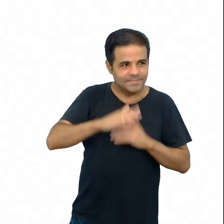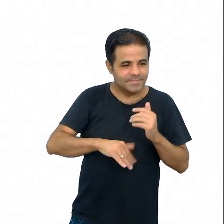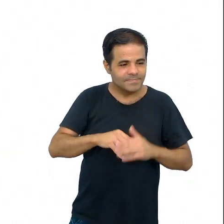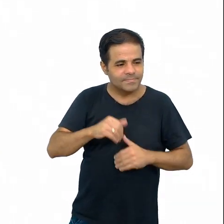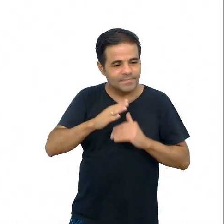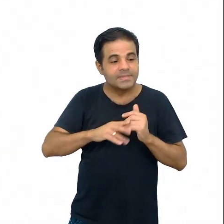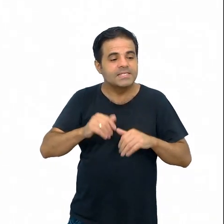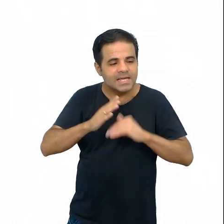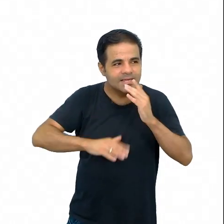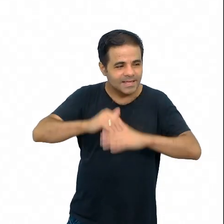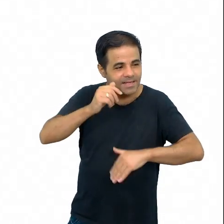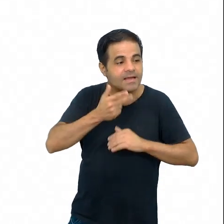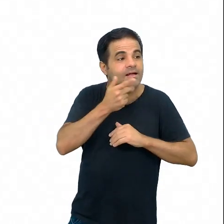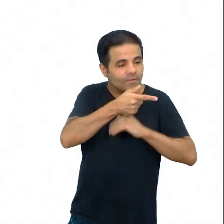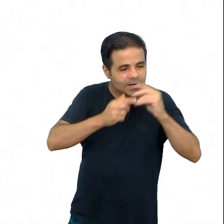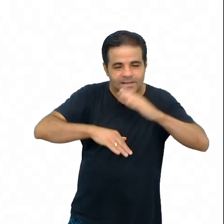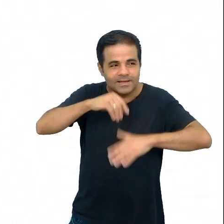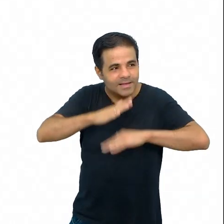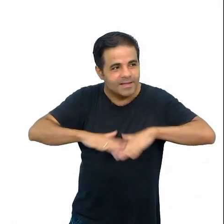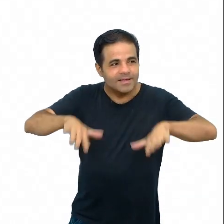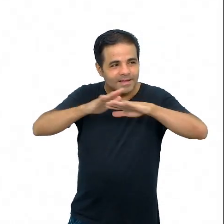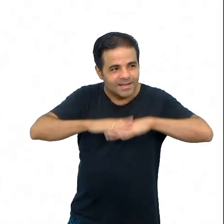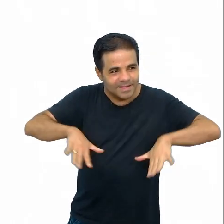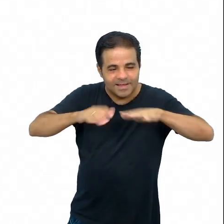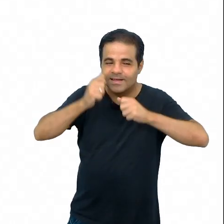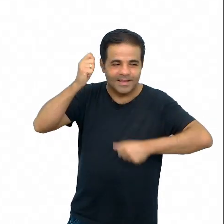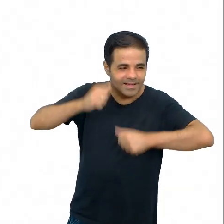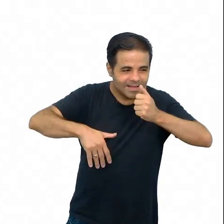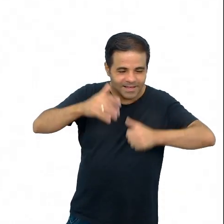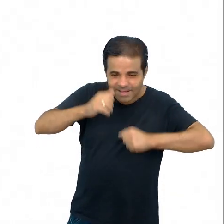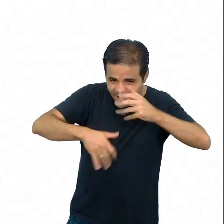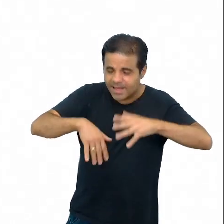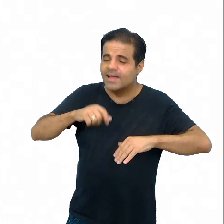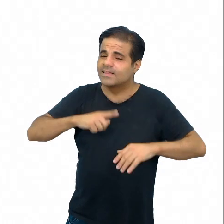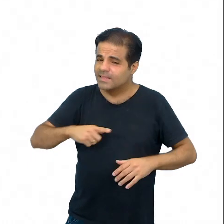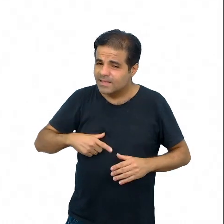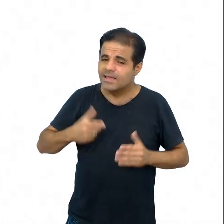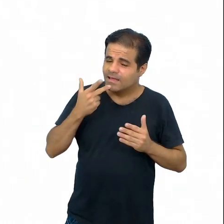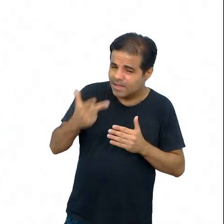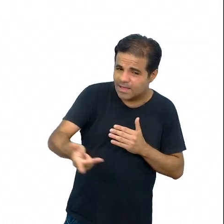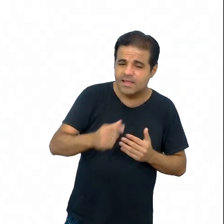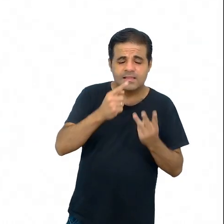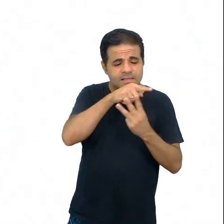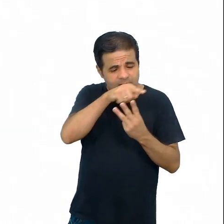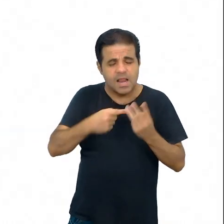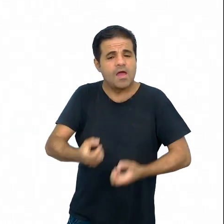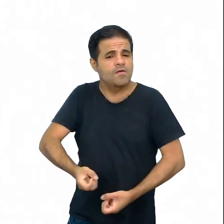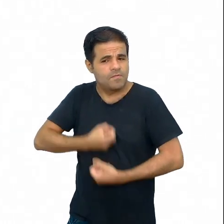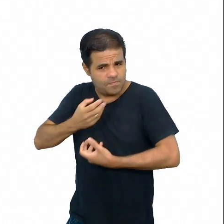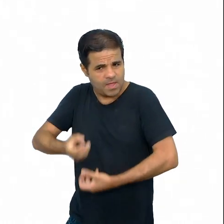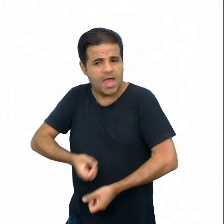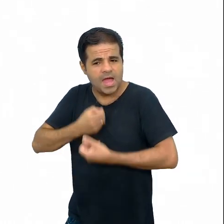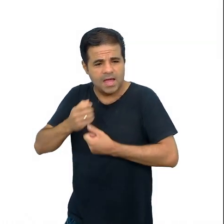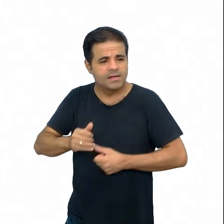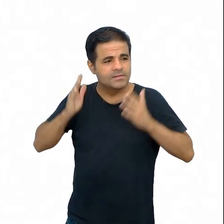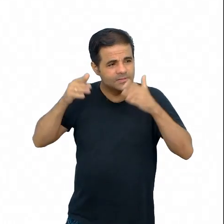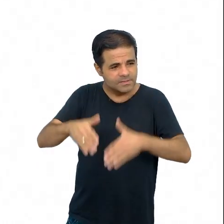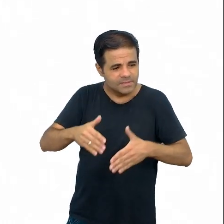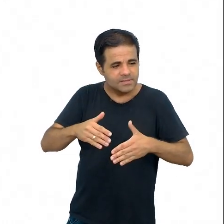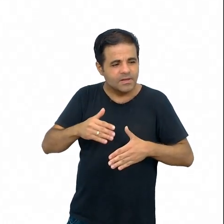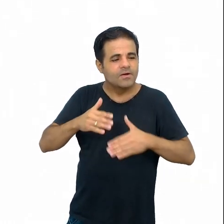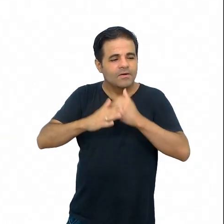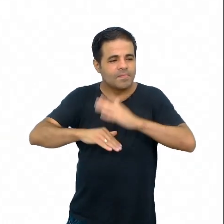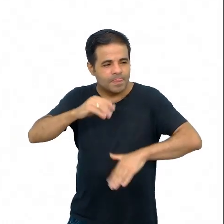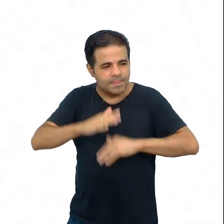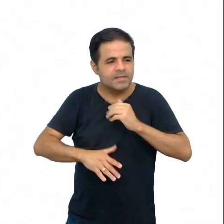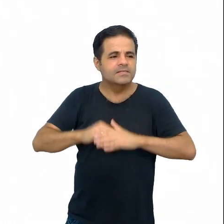são escritos aí de origem japonesa, que tem, em média, 3 versos, com foco nesses elementos